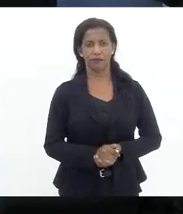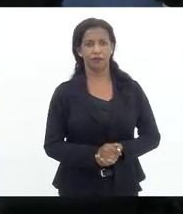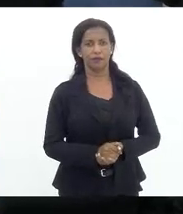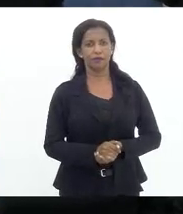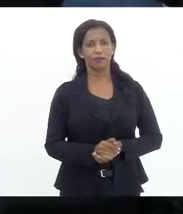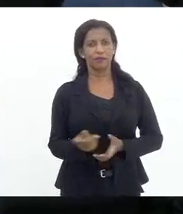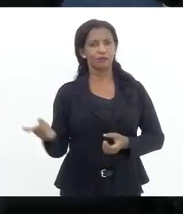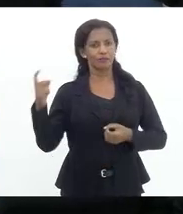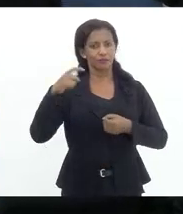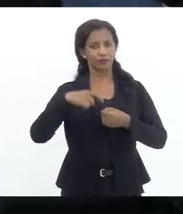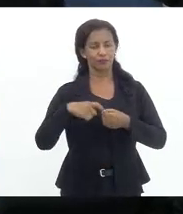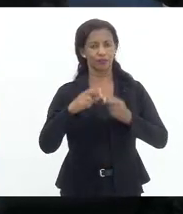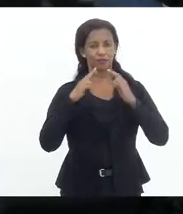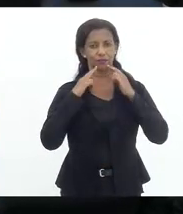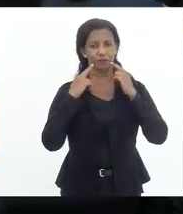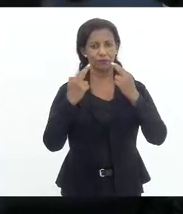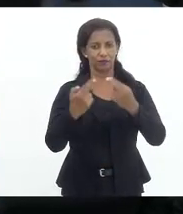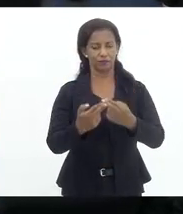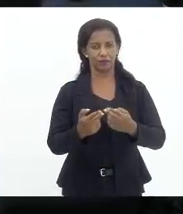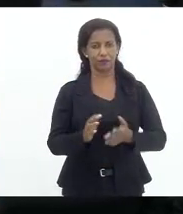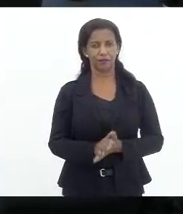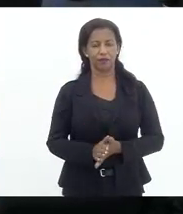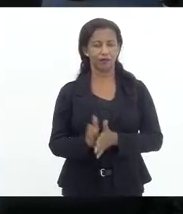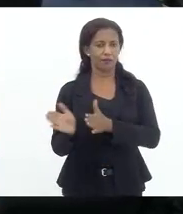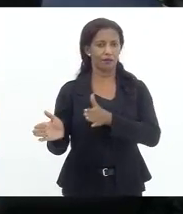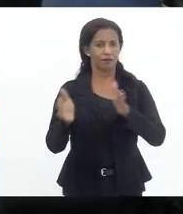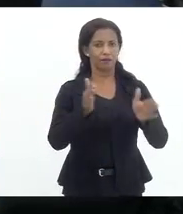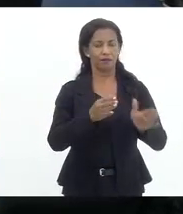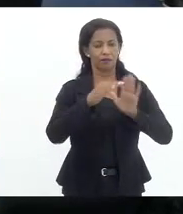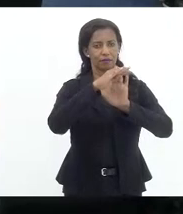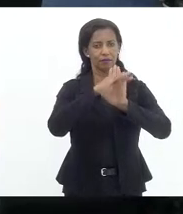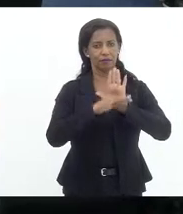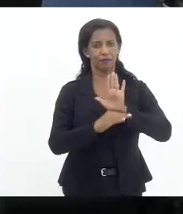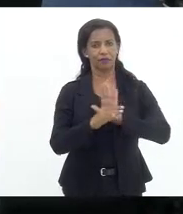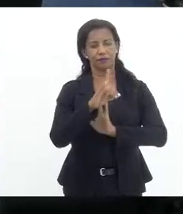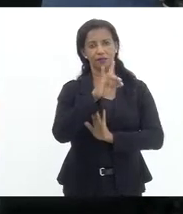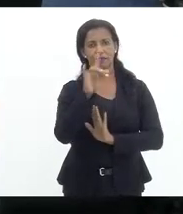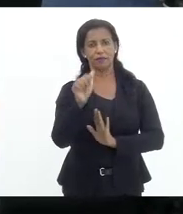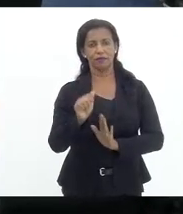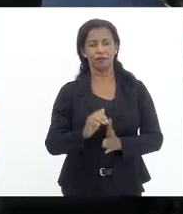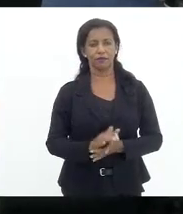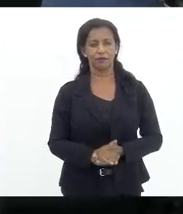Está reaberta a sessão. Passa-se a ordem do dia.